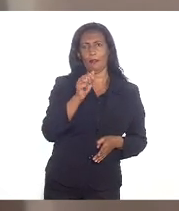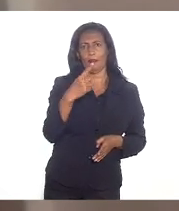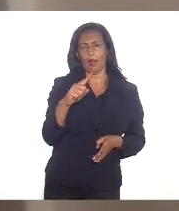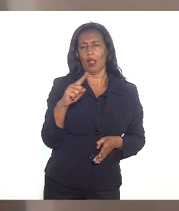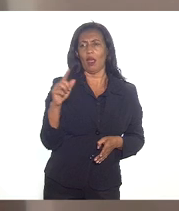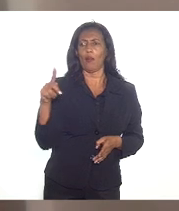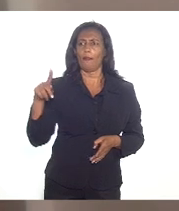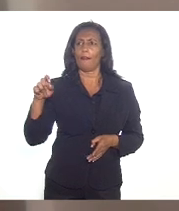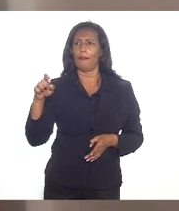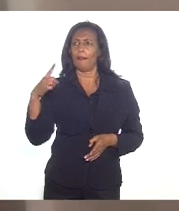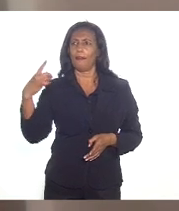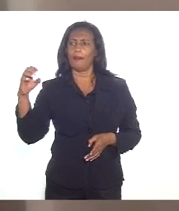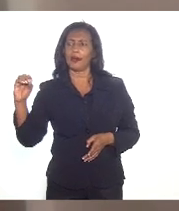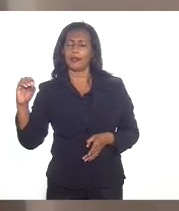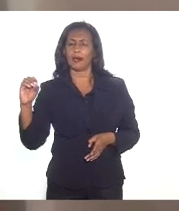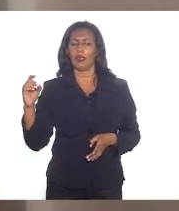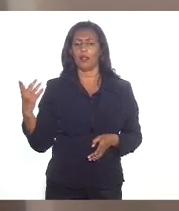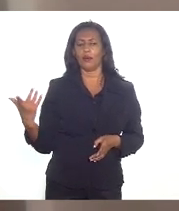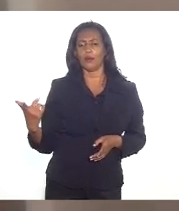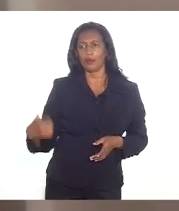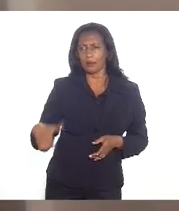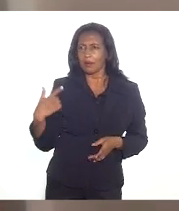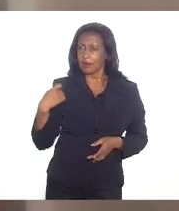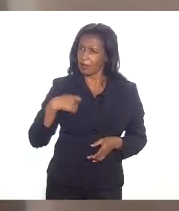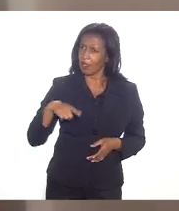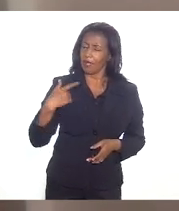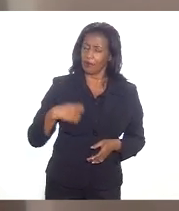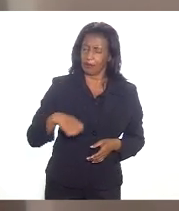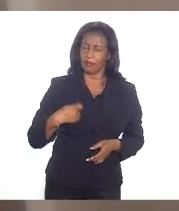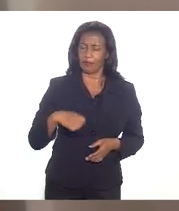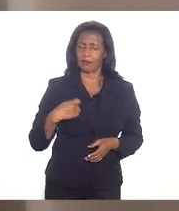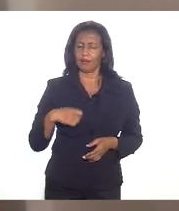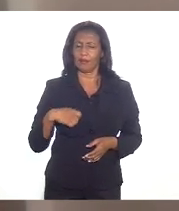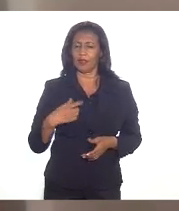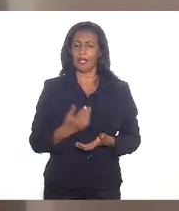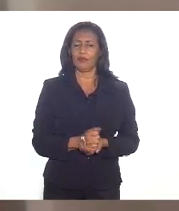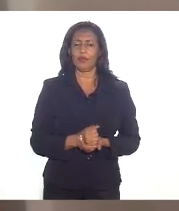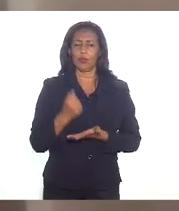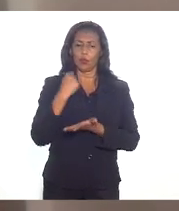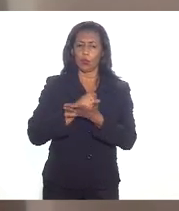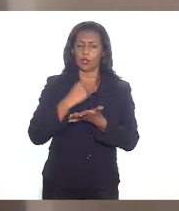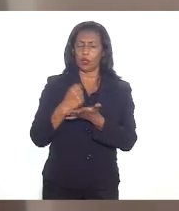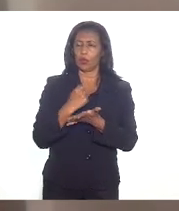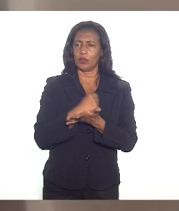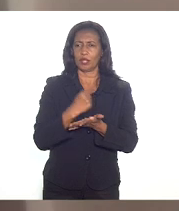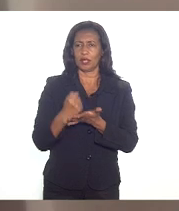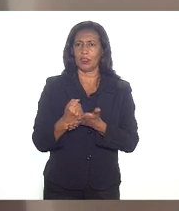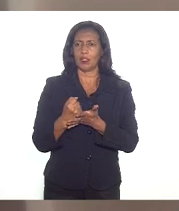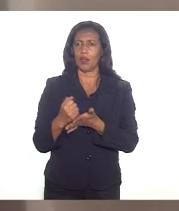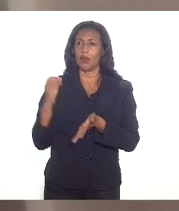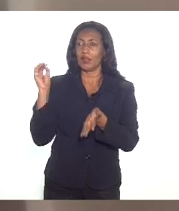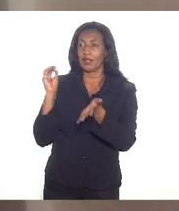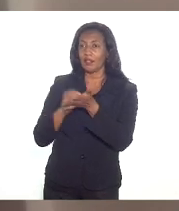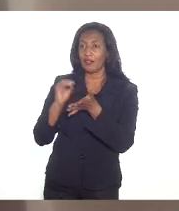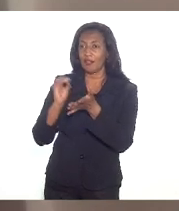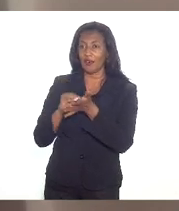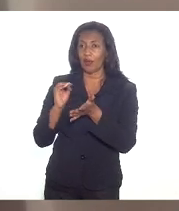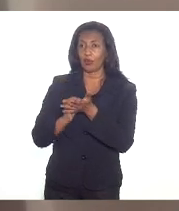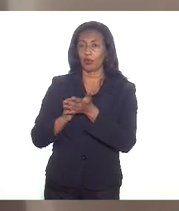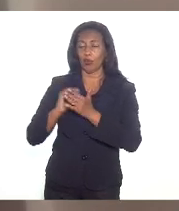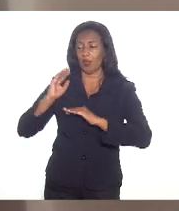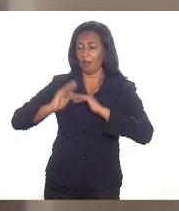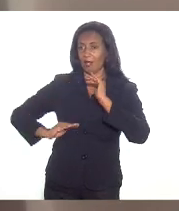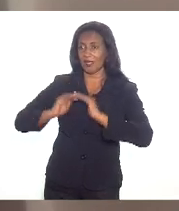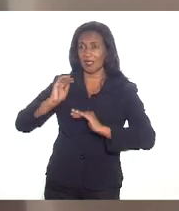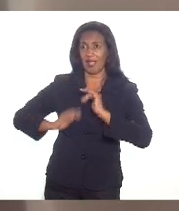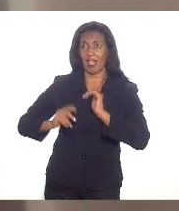de gestor público, ainda foi uma coisa tímida. E essas prefeituras, muitas, não têm a menor capacidade de fazer planejamento, mas eu